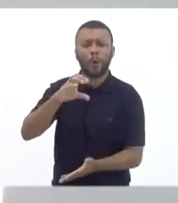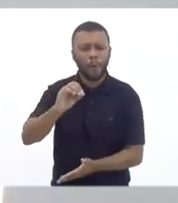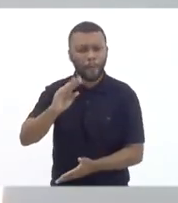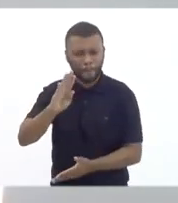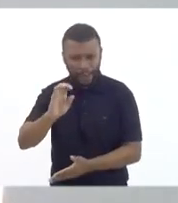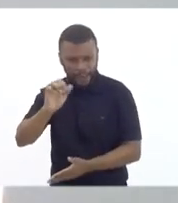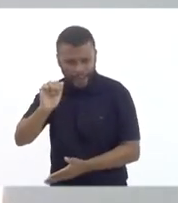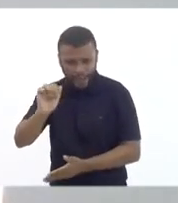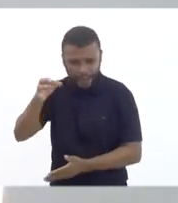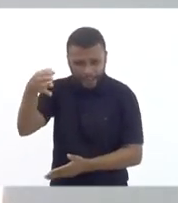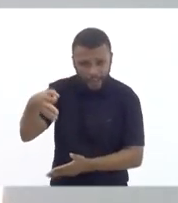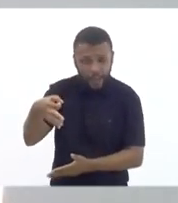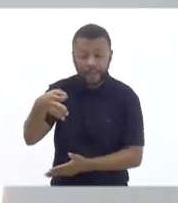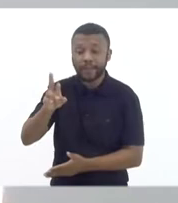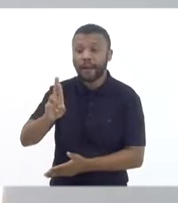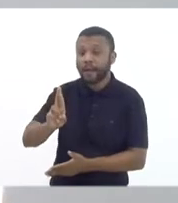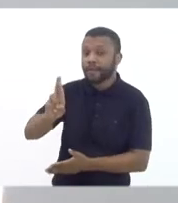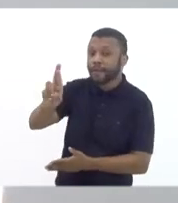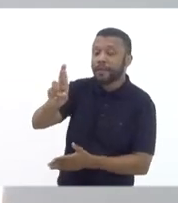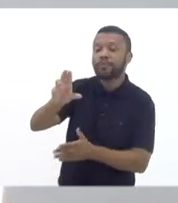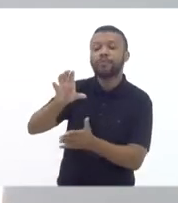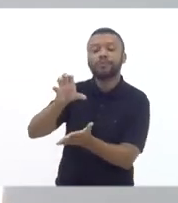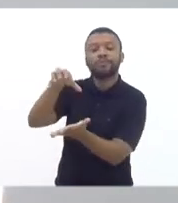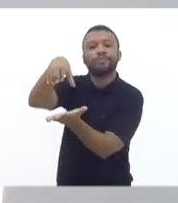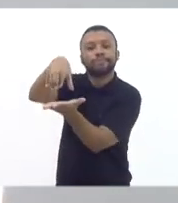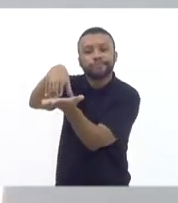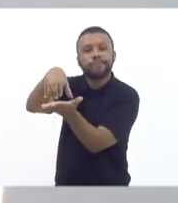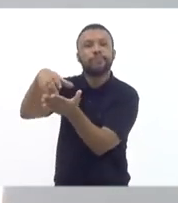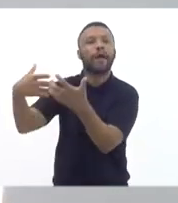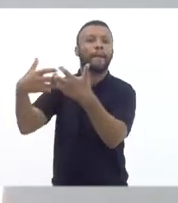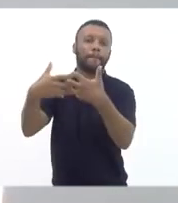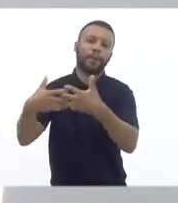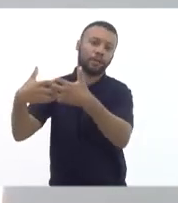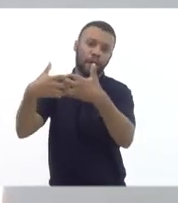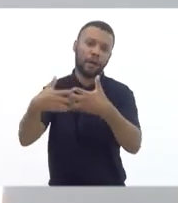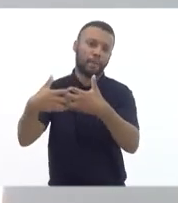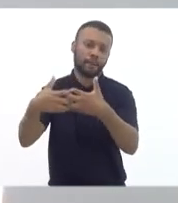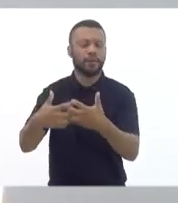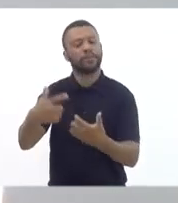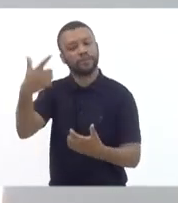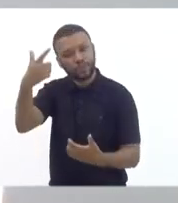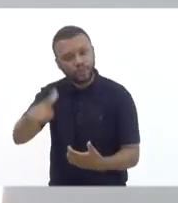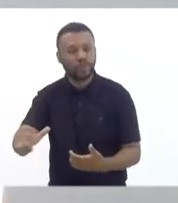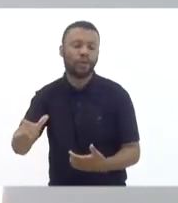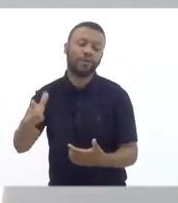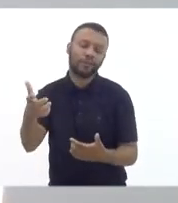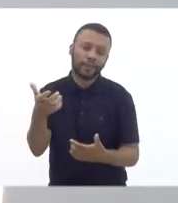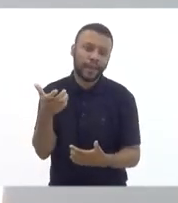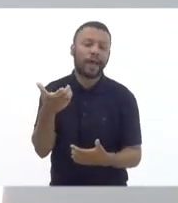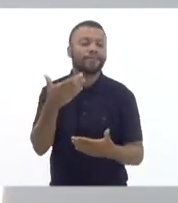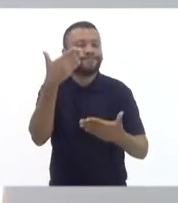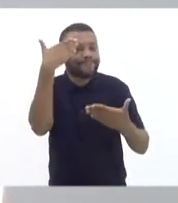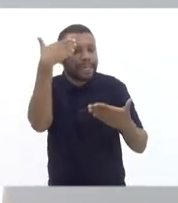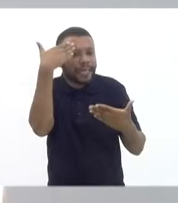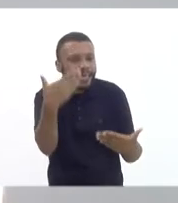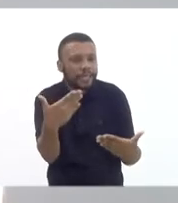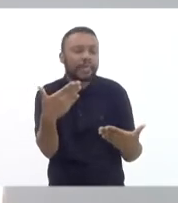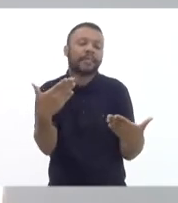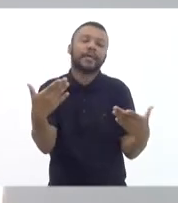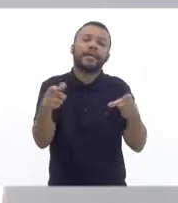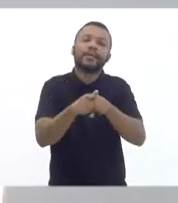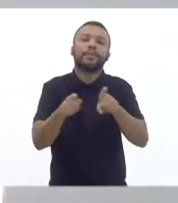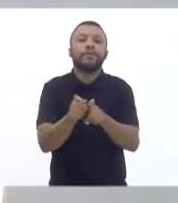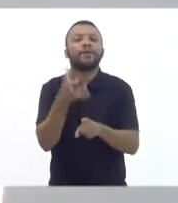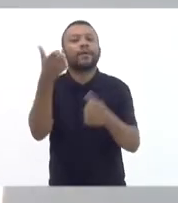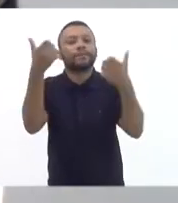Mas eu estava à frente da COBEA lá em Petrópolis. E mais uma vez, não só te agradecer. E eu queria